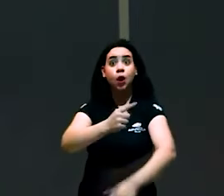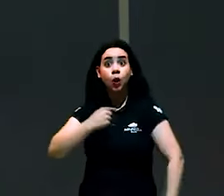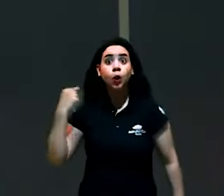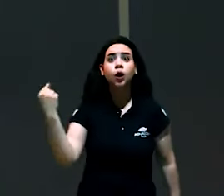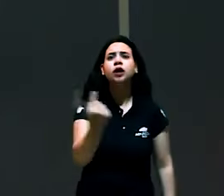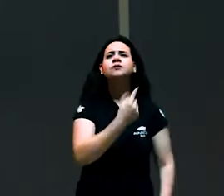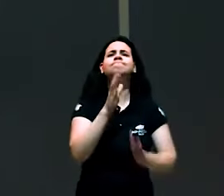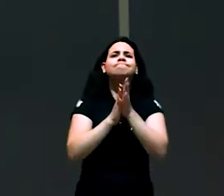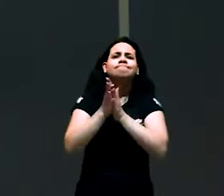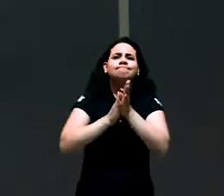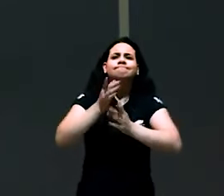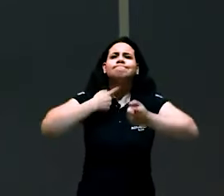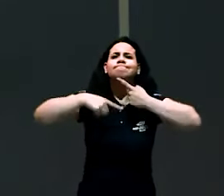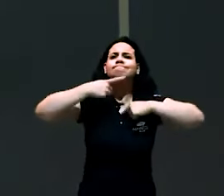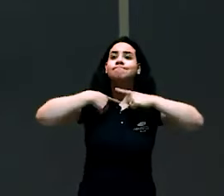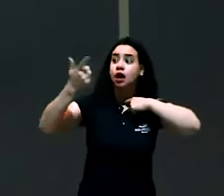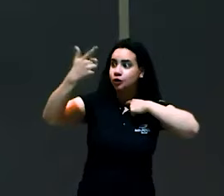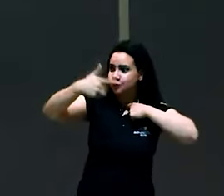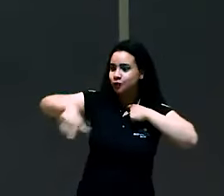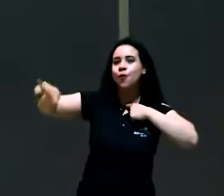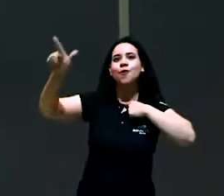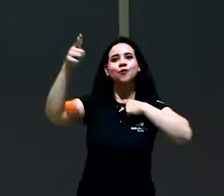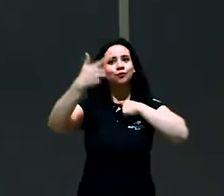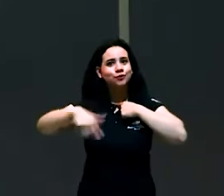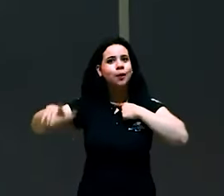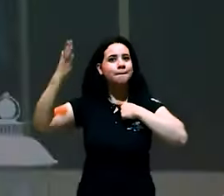se repita o que aconteceu em Azusa,